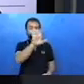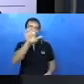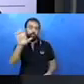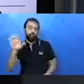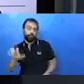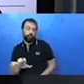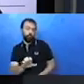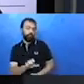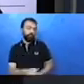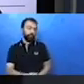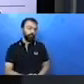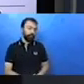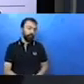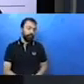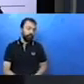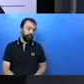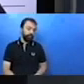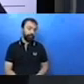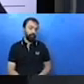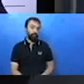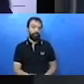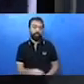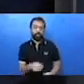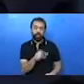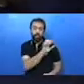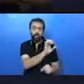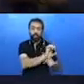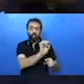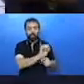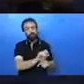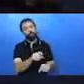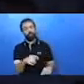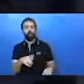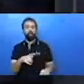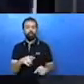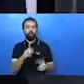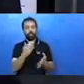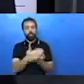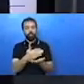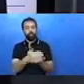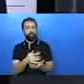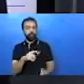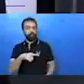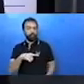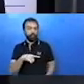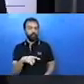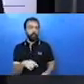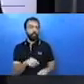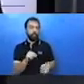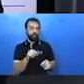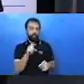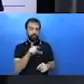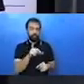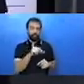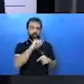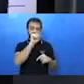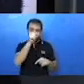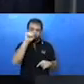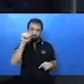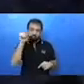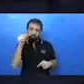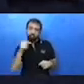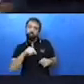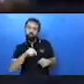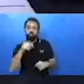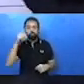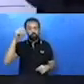Sul, Paraná. Esses estados também têm divisa. Todos eles vocês vão contornar as